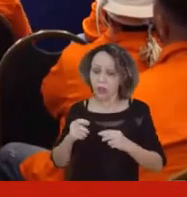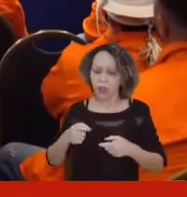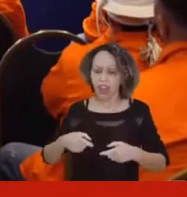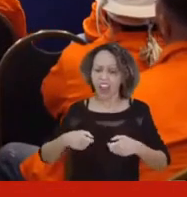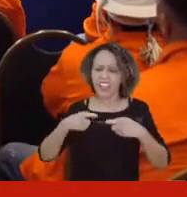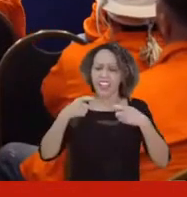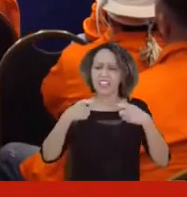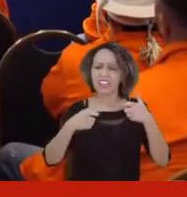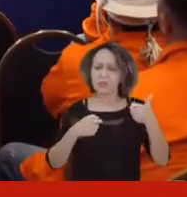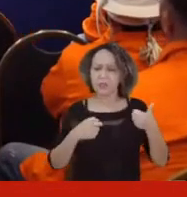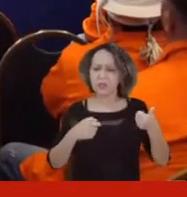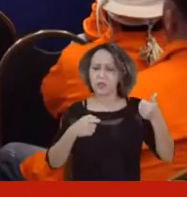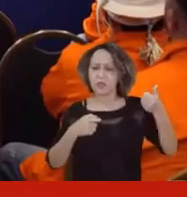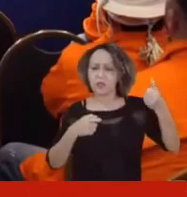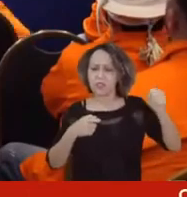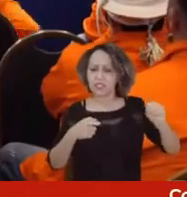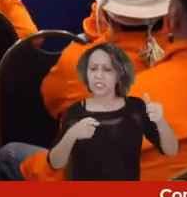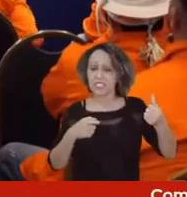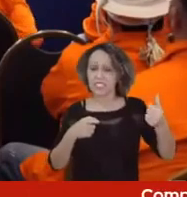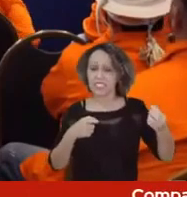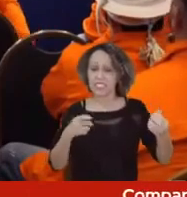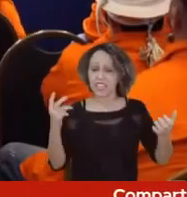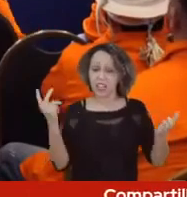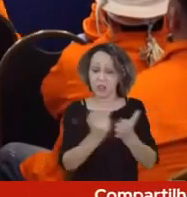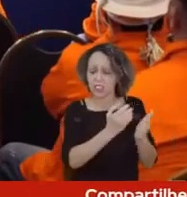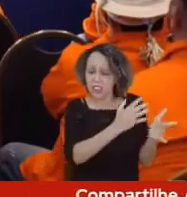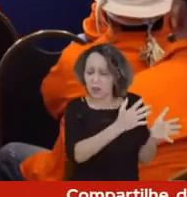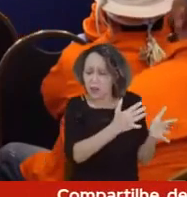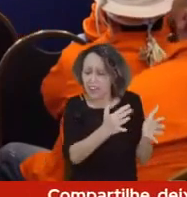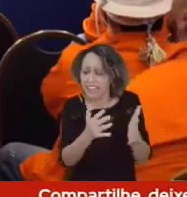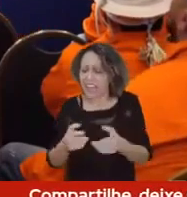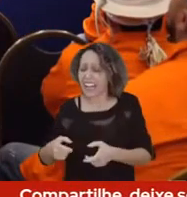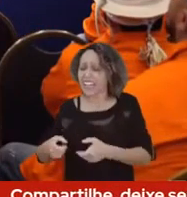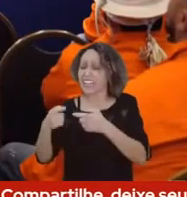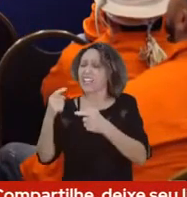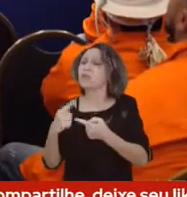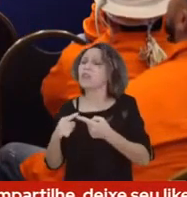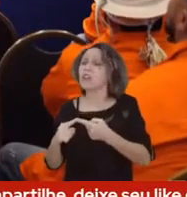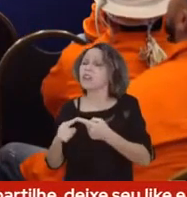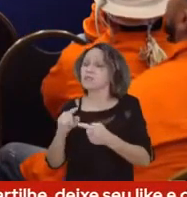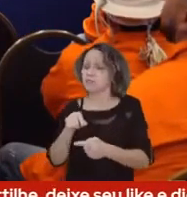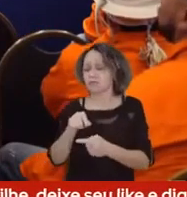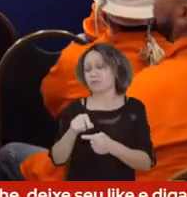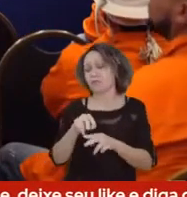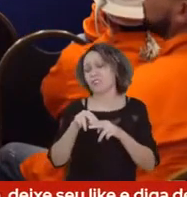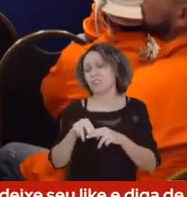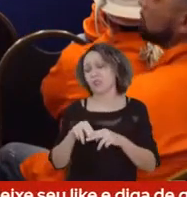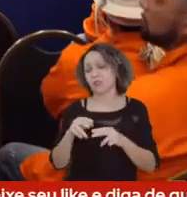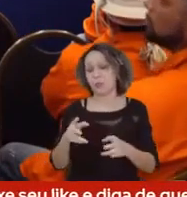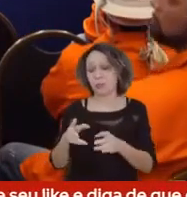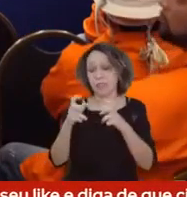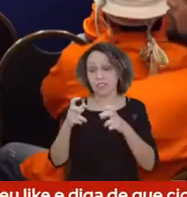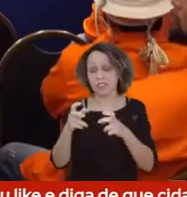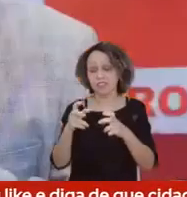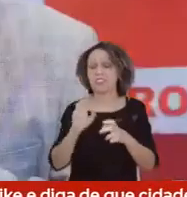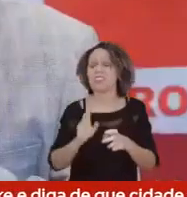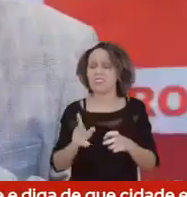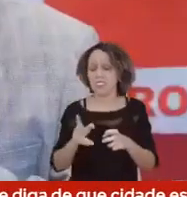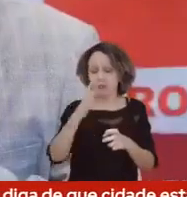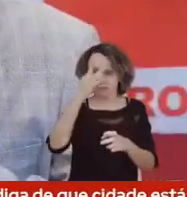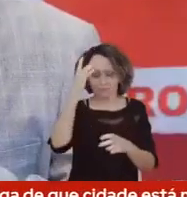conta do petróleo, e em todas elas estavam envolvidas as grandes empresas de petróleo, e em todas elas estavam envolvidos os Estados